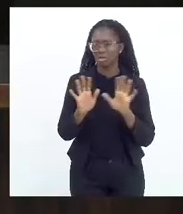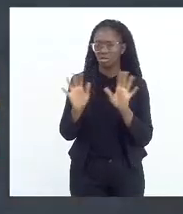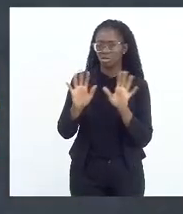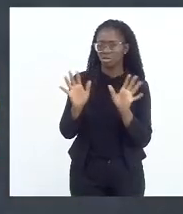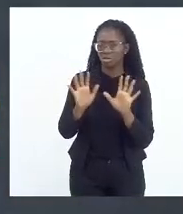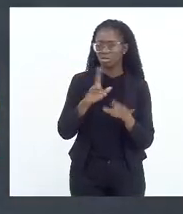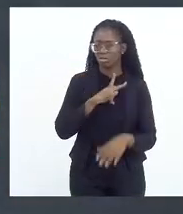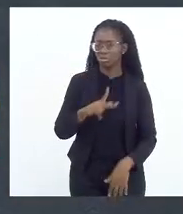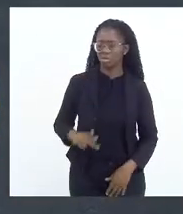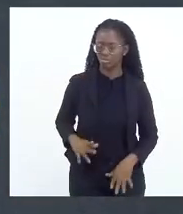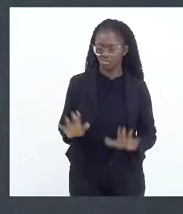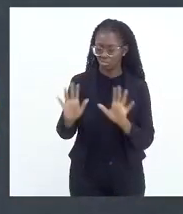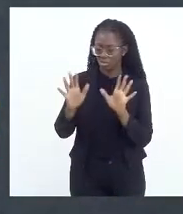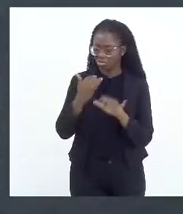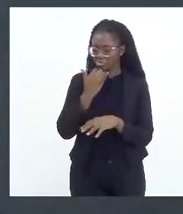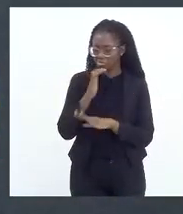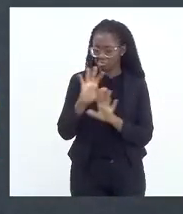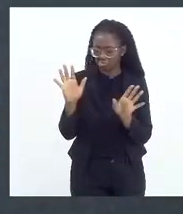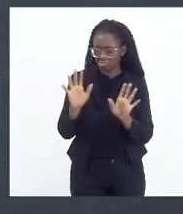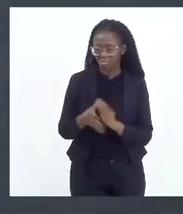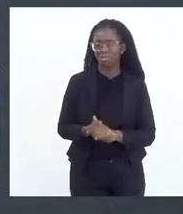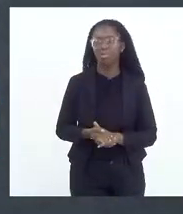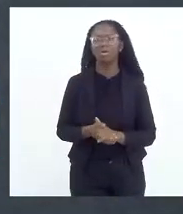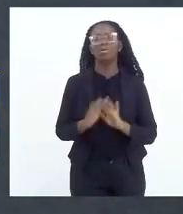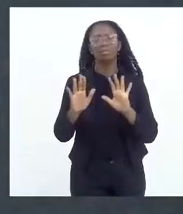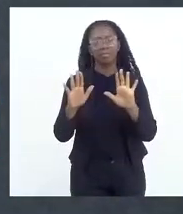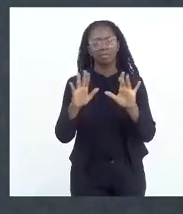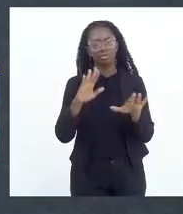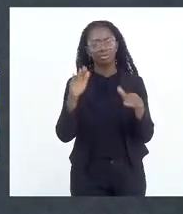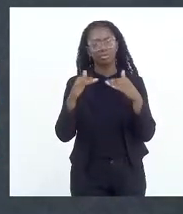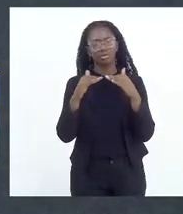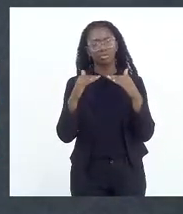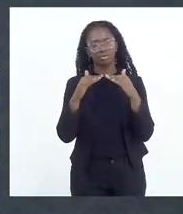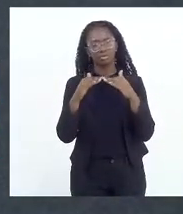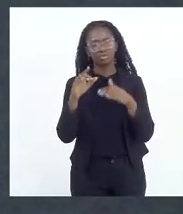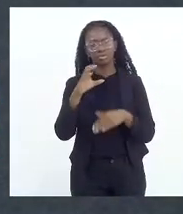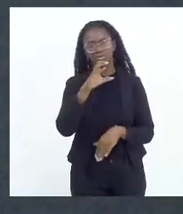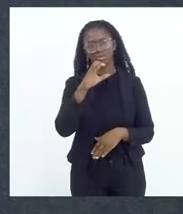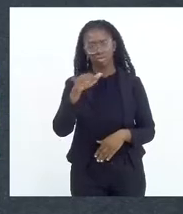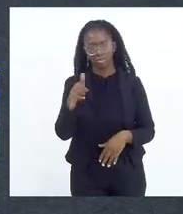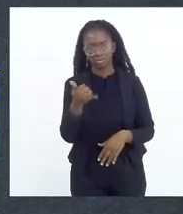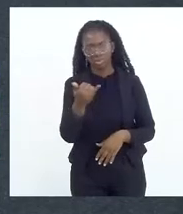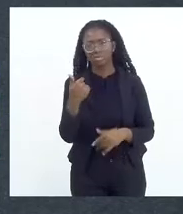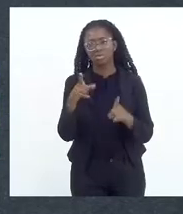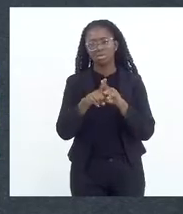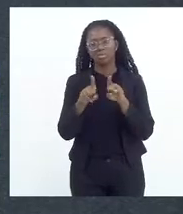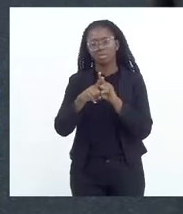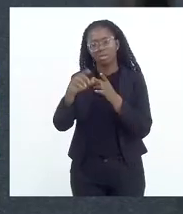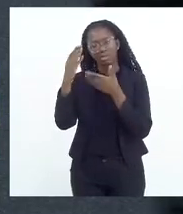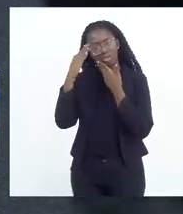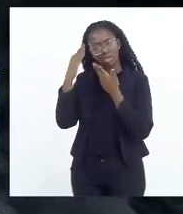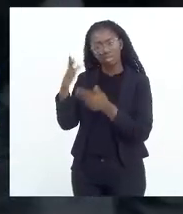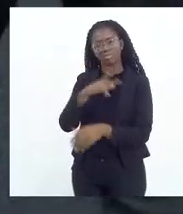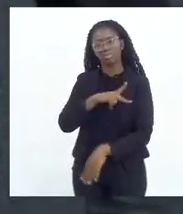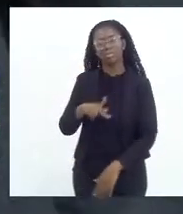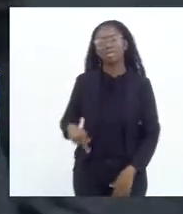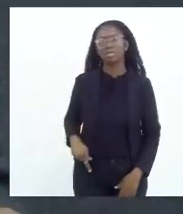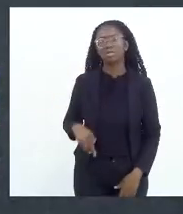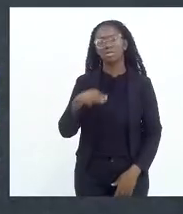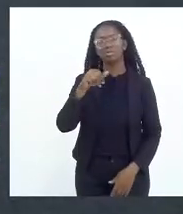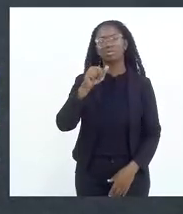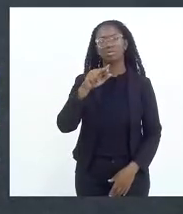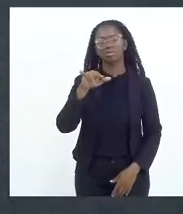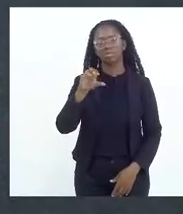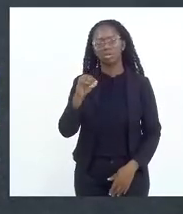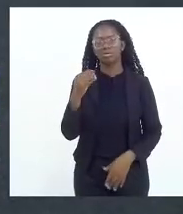Não. Mas o parecer acompanha o substitutivo da CCJ. Eu quero agradecer à CCJ, à assessoria, ao presidente Márcio, pelo